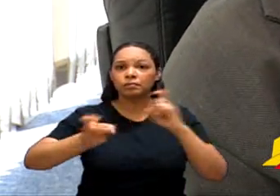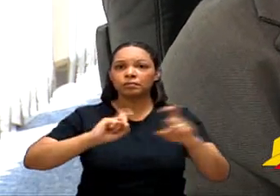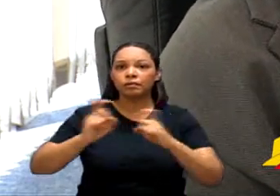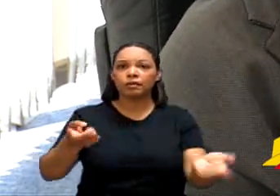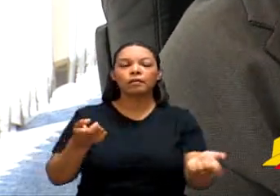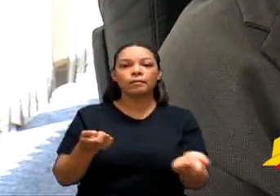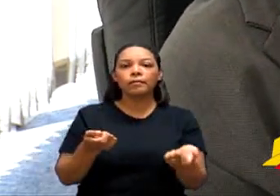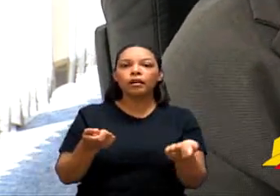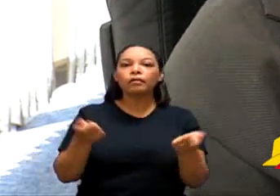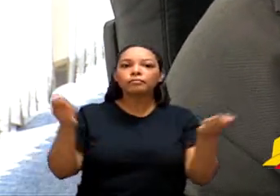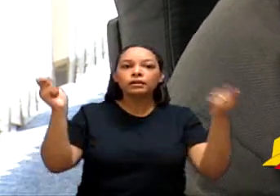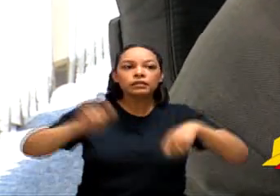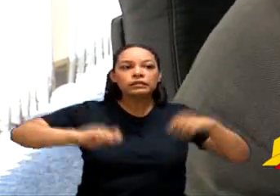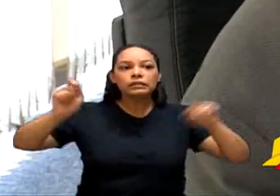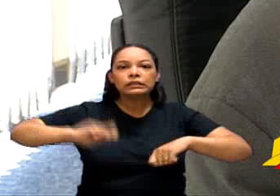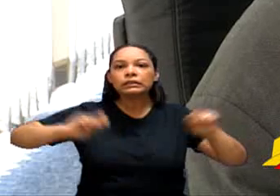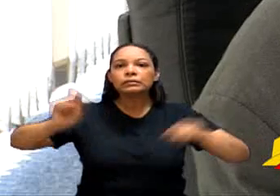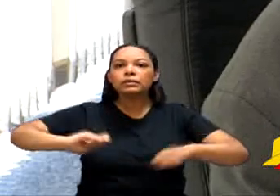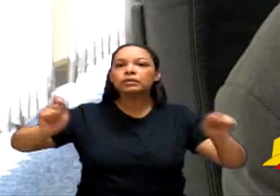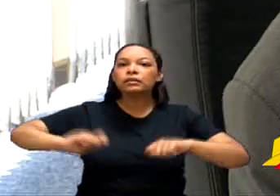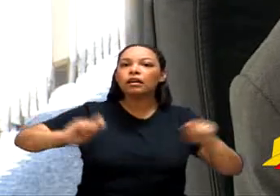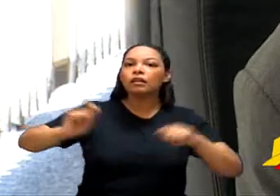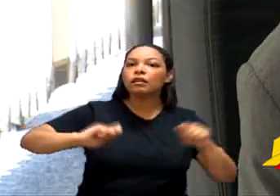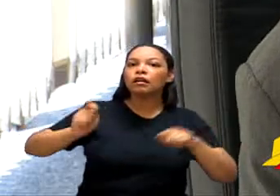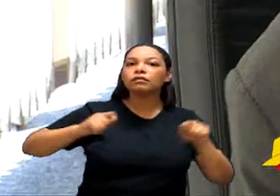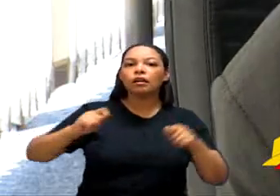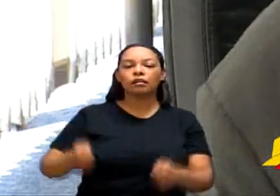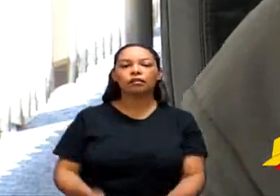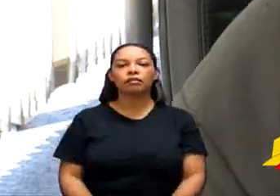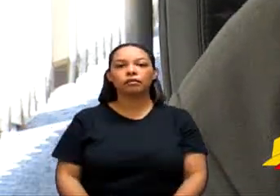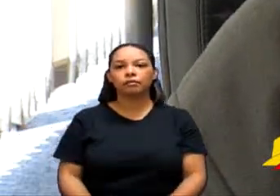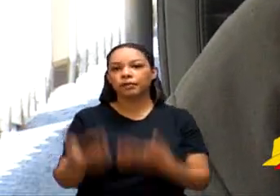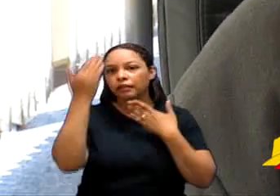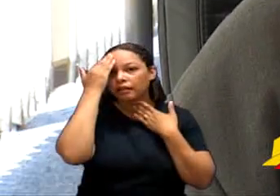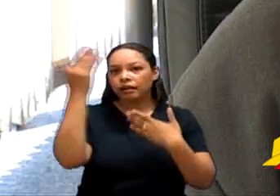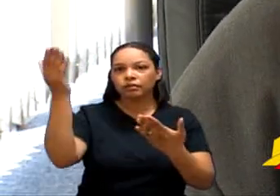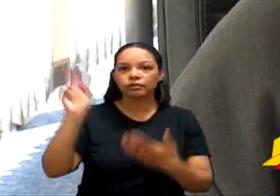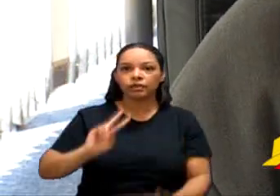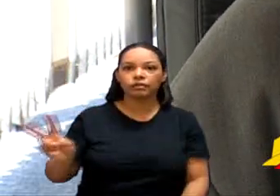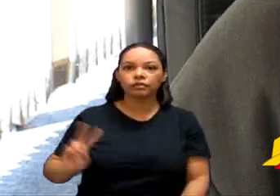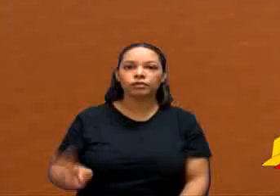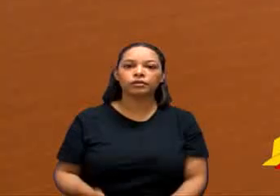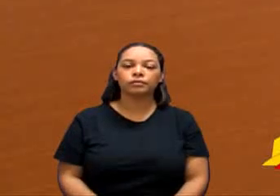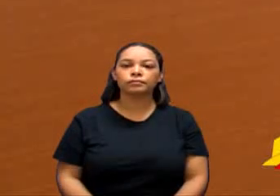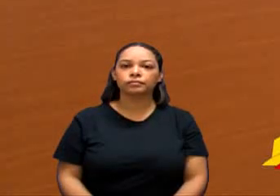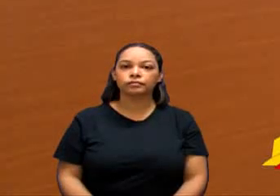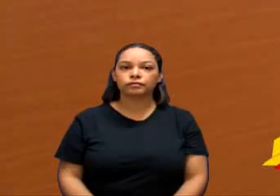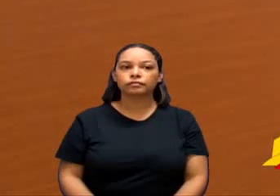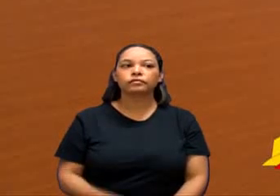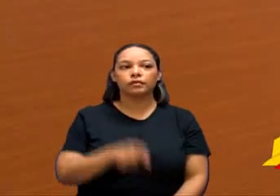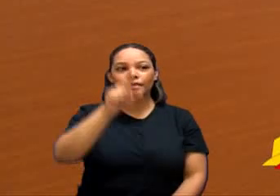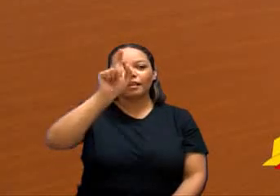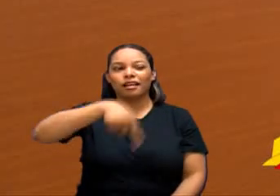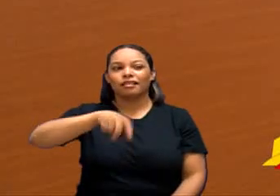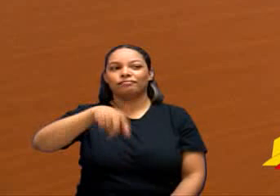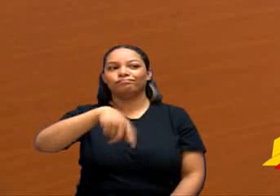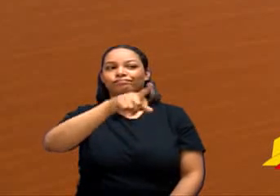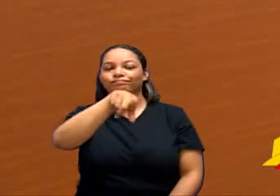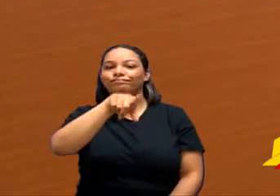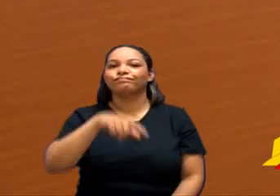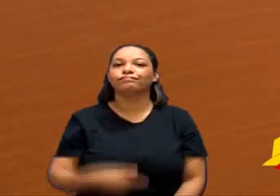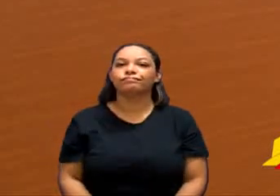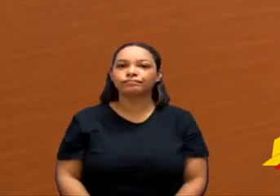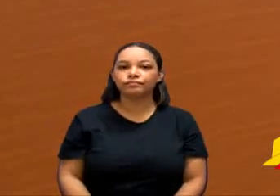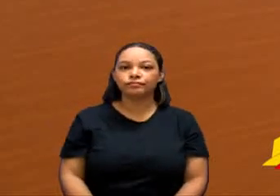iluminação pública, que ainda continua incompleta, inclusive. Não, obrigado, é vereador. É bem assim, João, e a gente tem que, naquela região ali